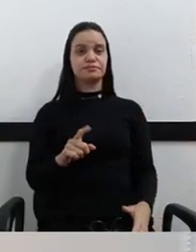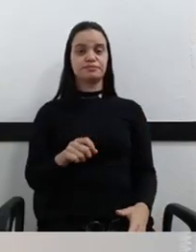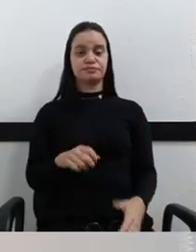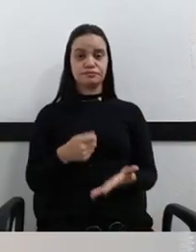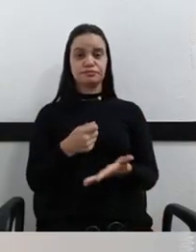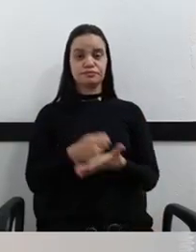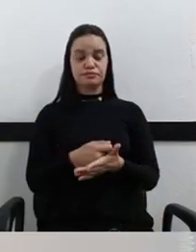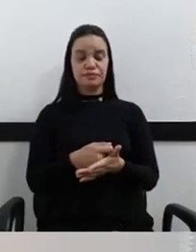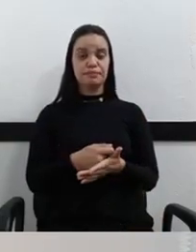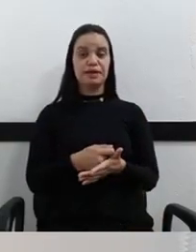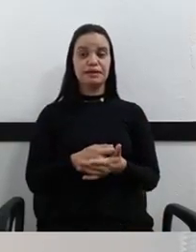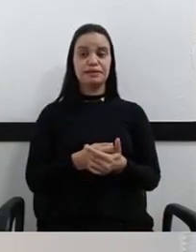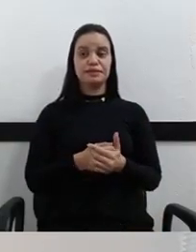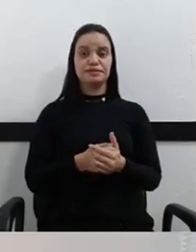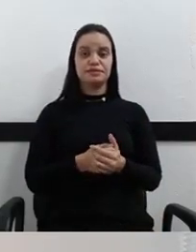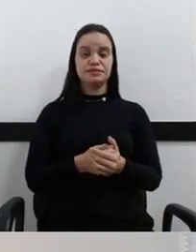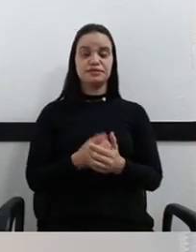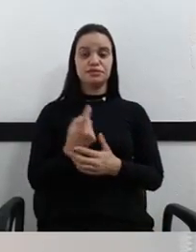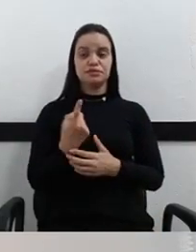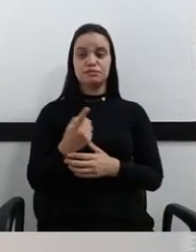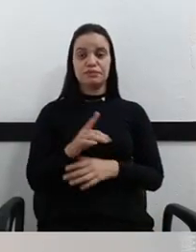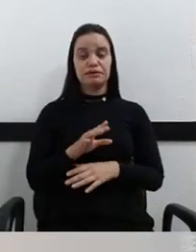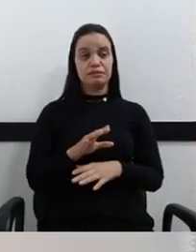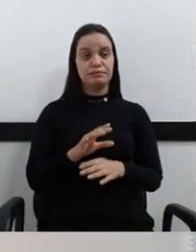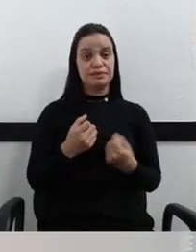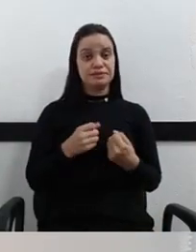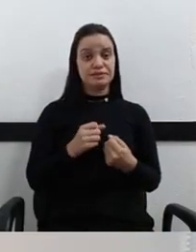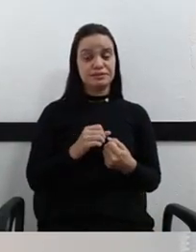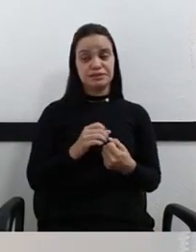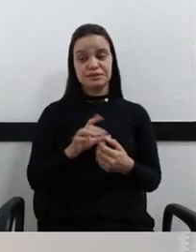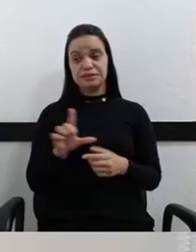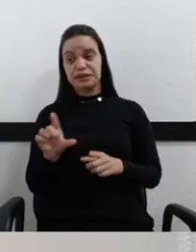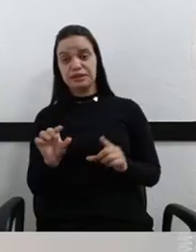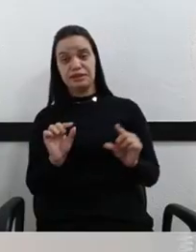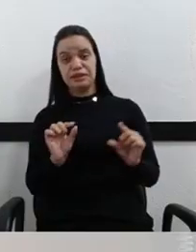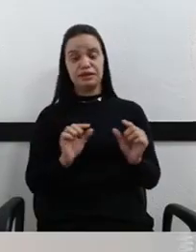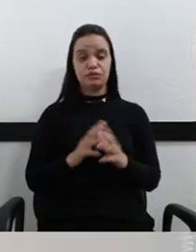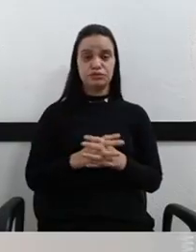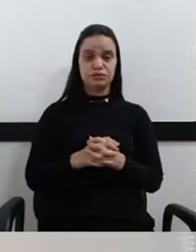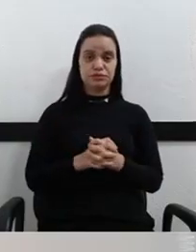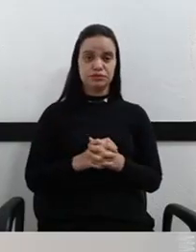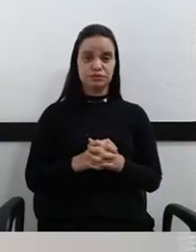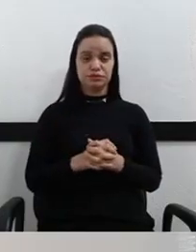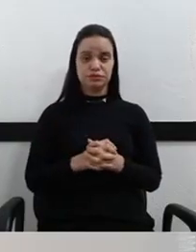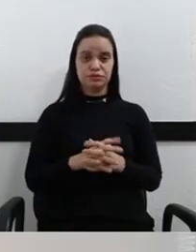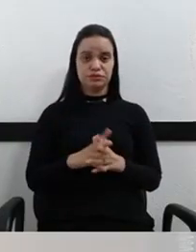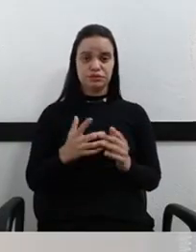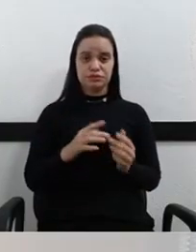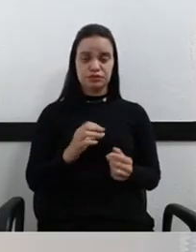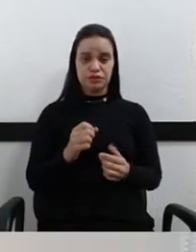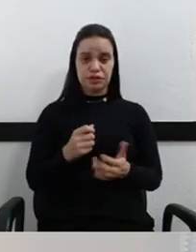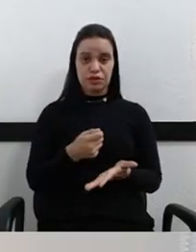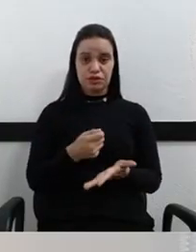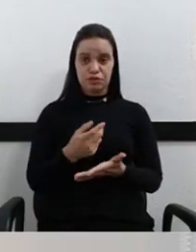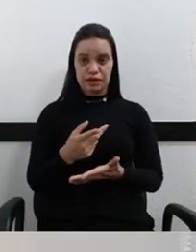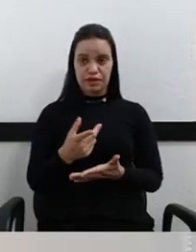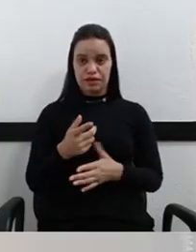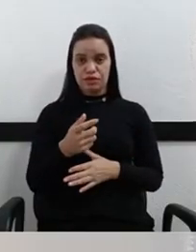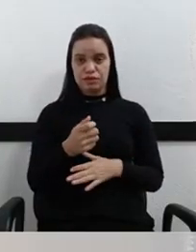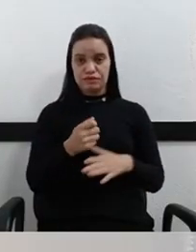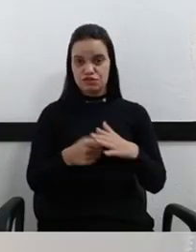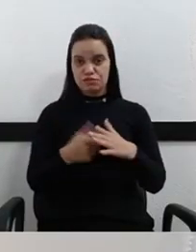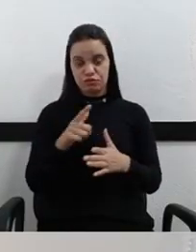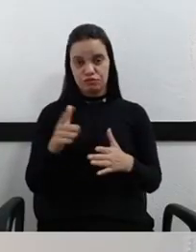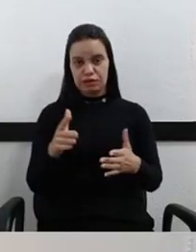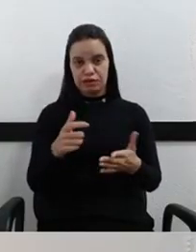pagamento efetivo disso, uma depende de disponibilidade orçamentária, né? Tipo, não tendo orçamento, não tem pagamento.